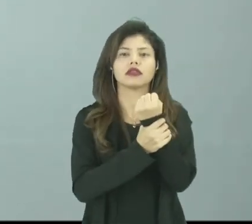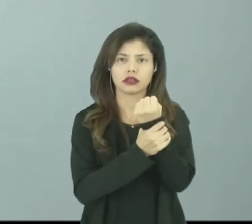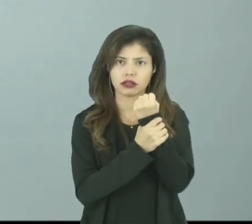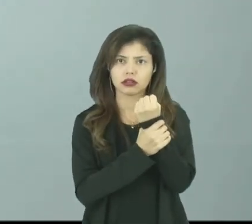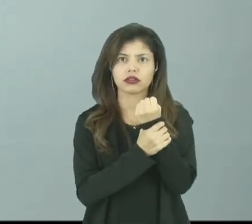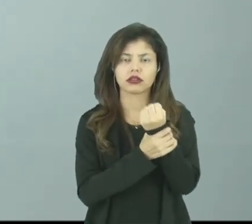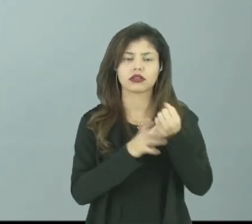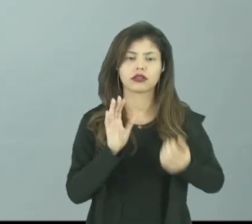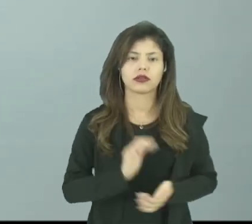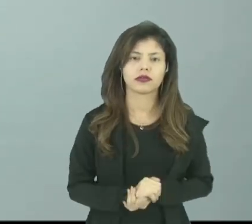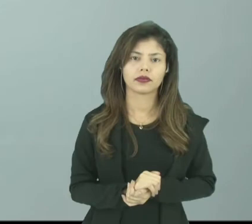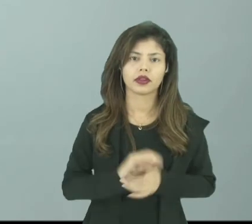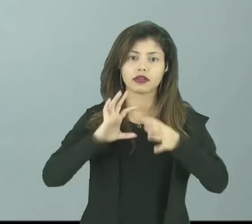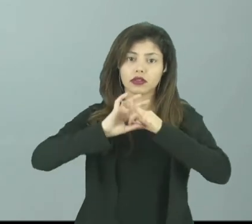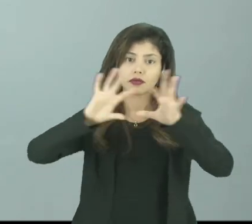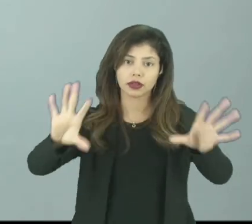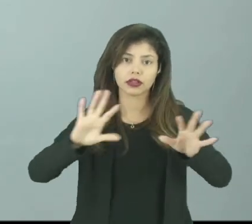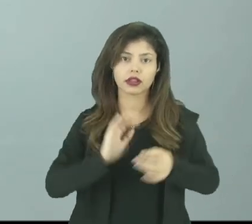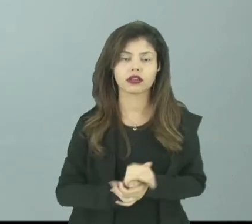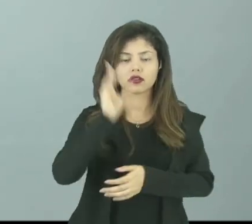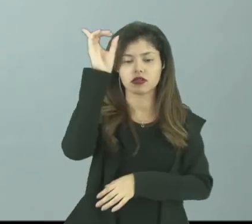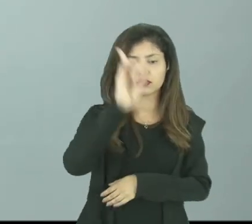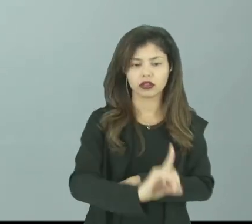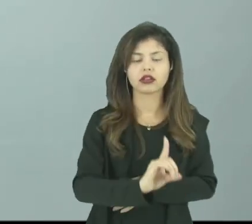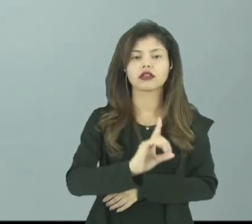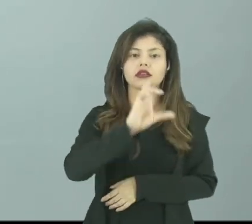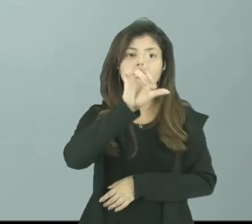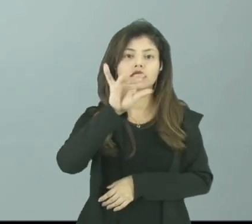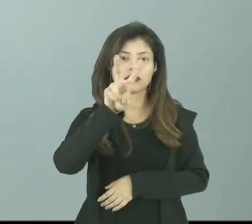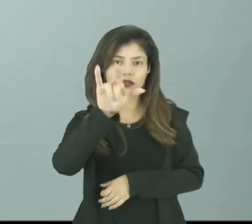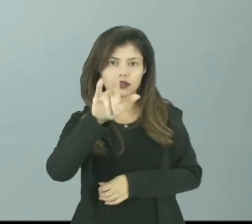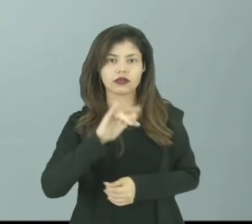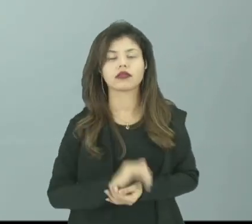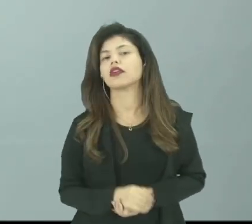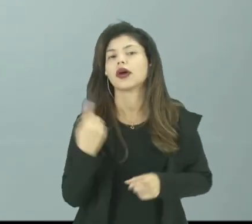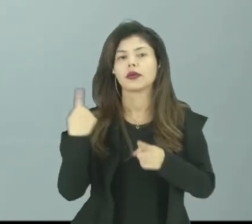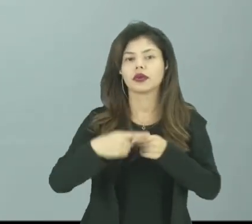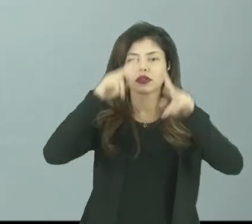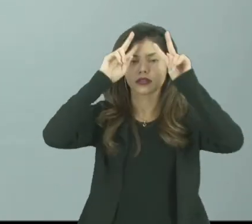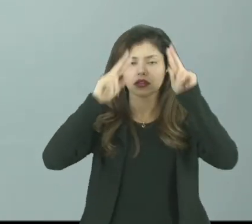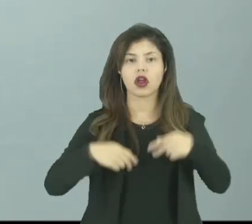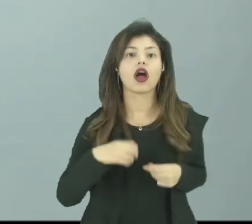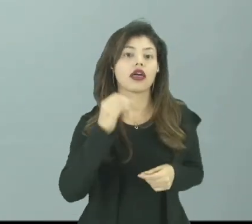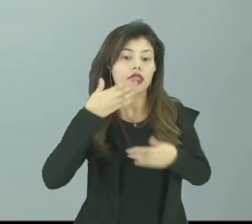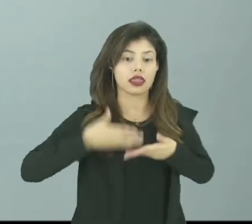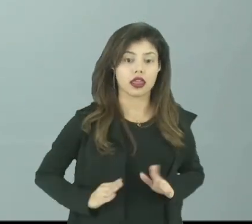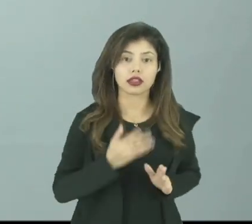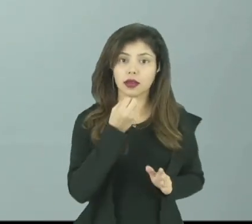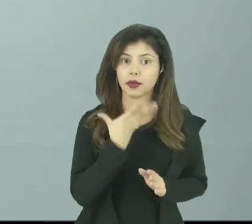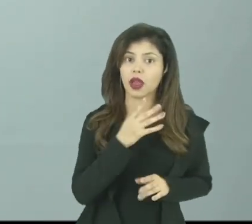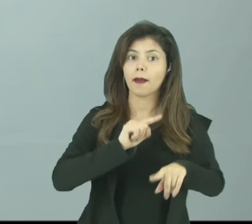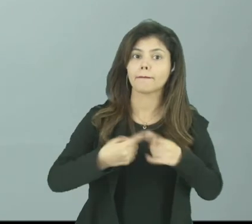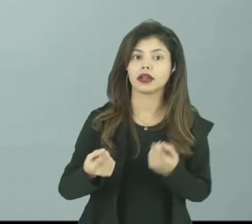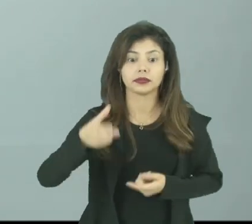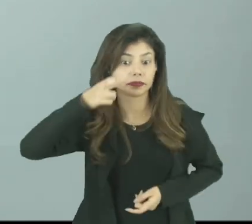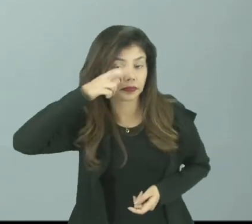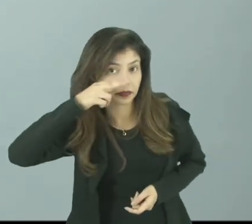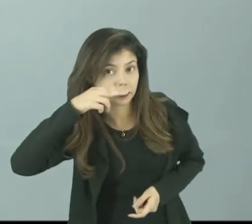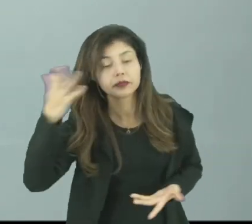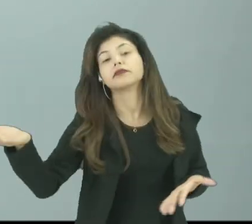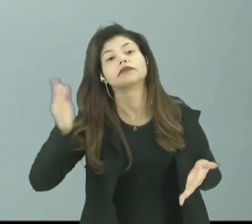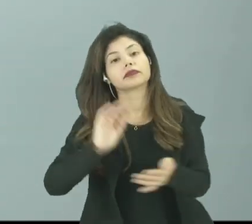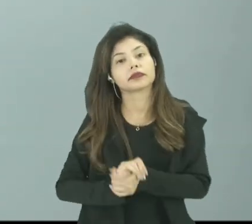precisa ser protegido a sua liberdade, seus direitos civis, né, porque o homem nasce bom. E não é interessante